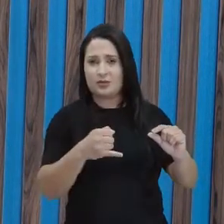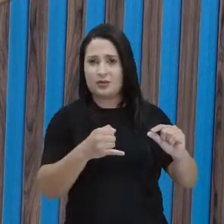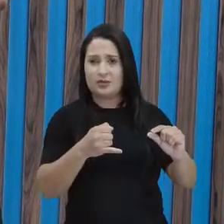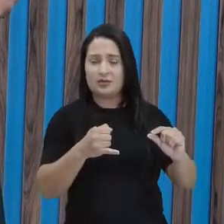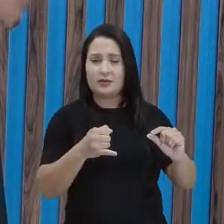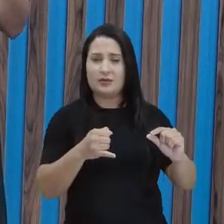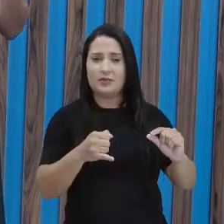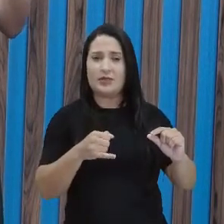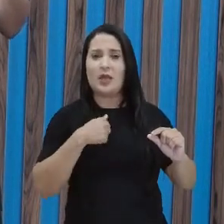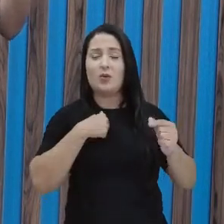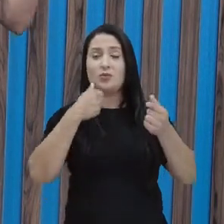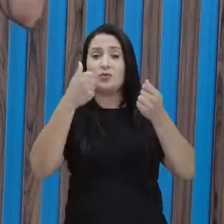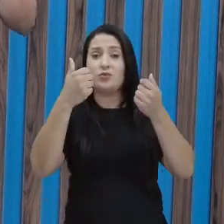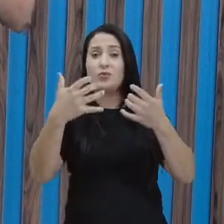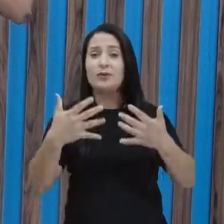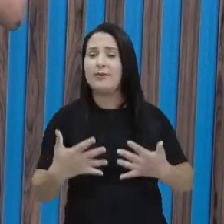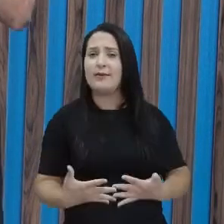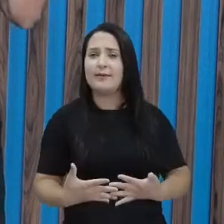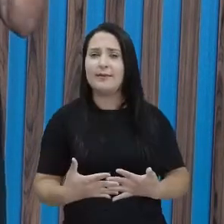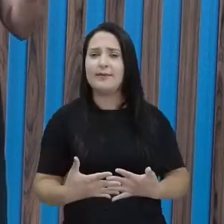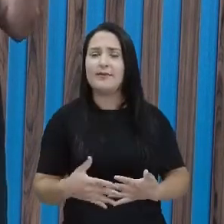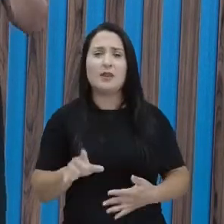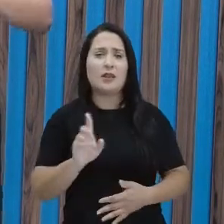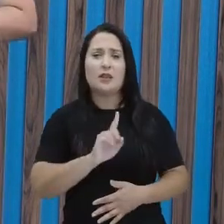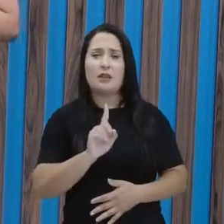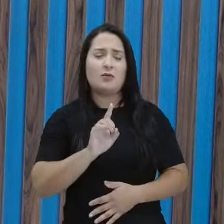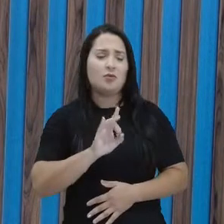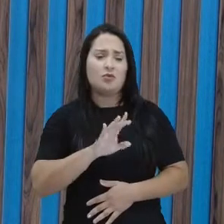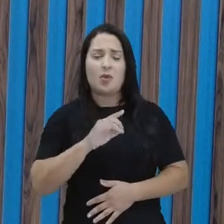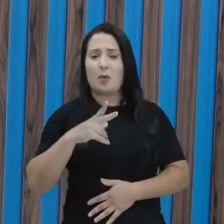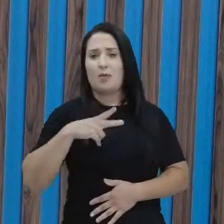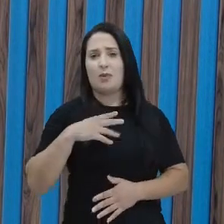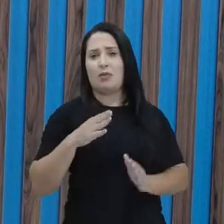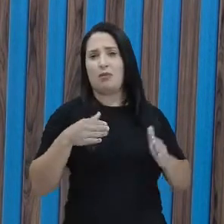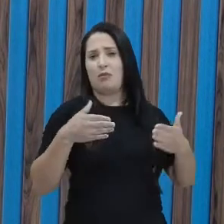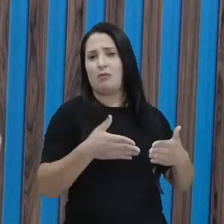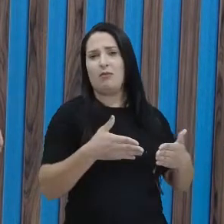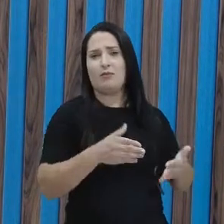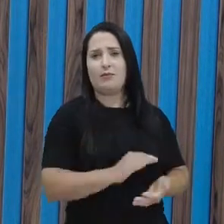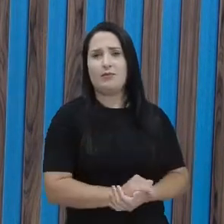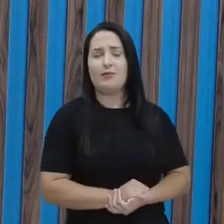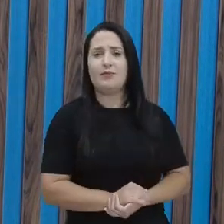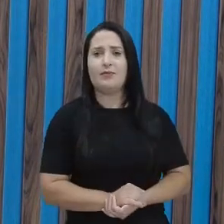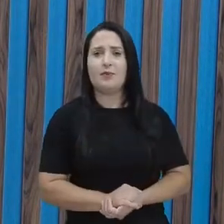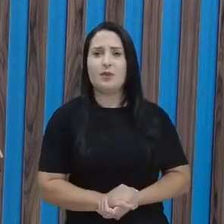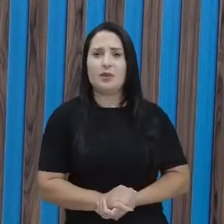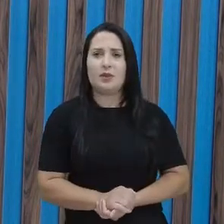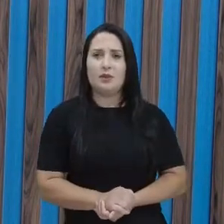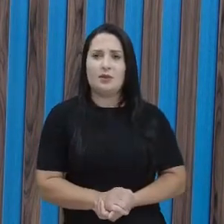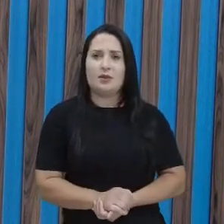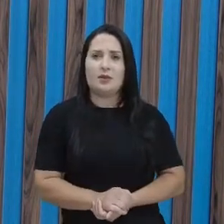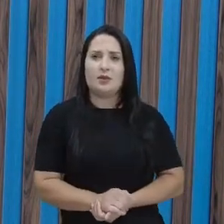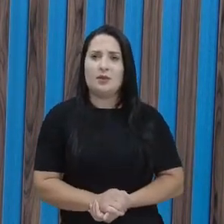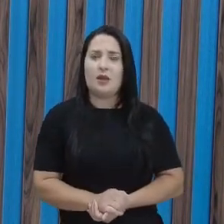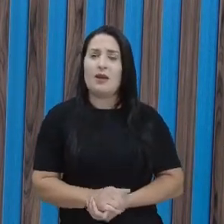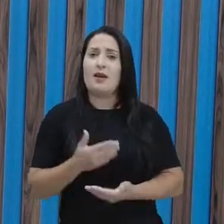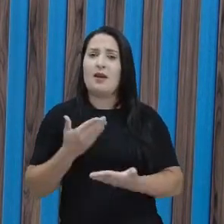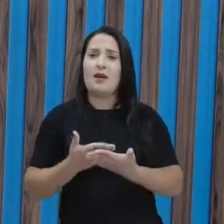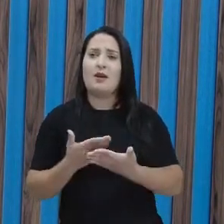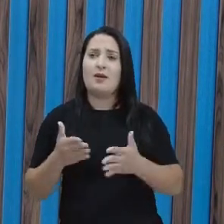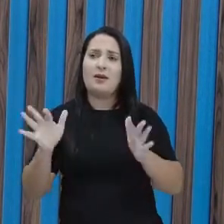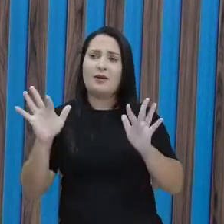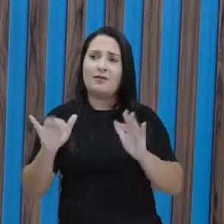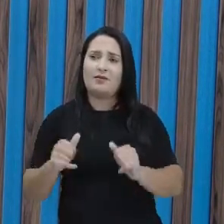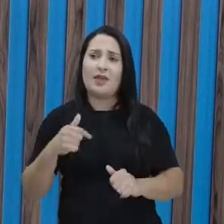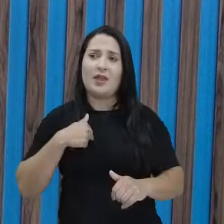explicando. Eu não estou dando um sentido particular, tá? E aí, na verdade, nossa aula chegou ao fim, eu já